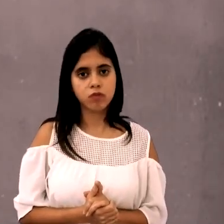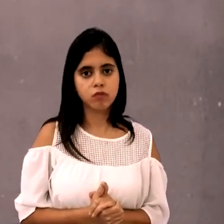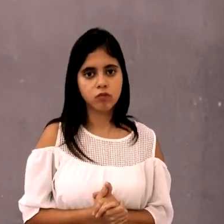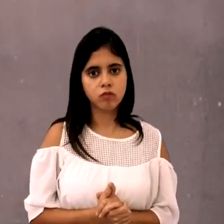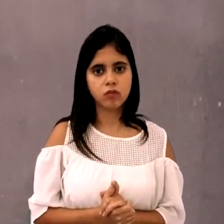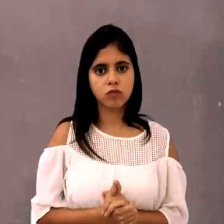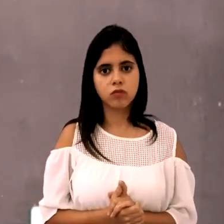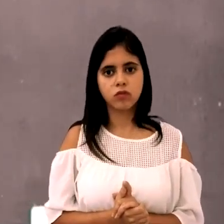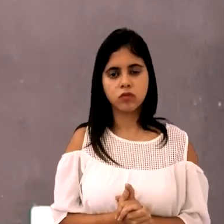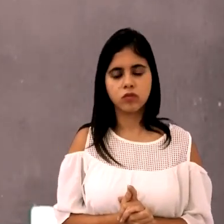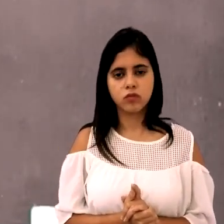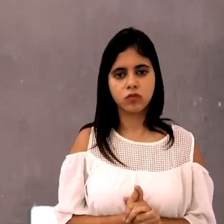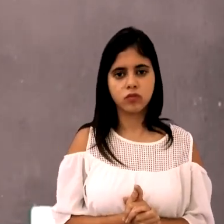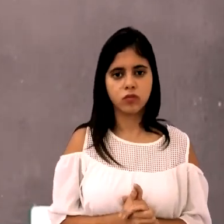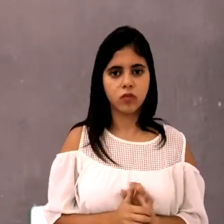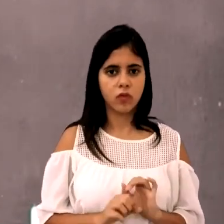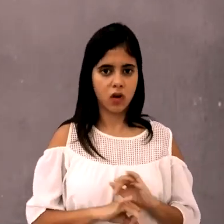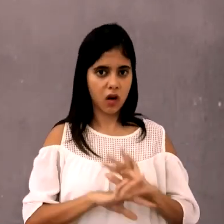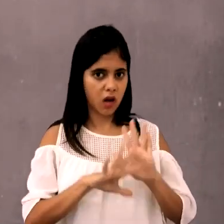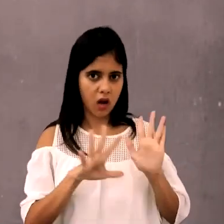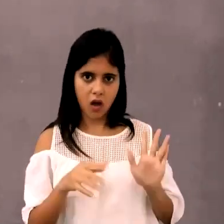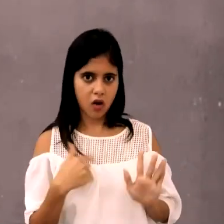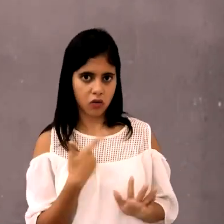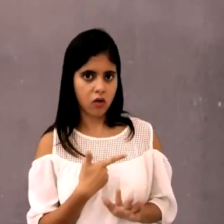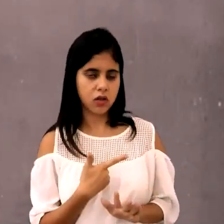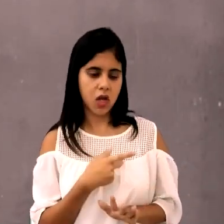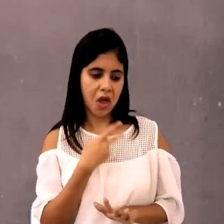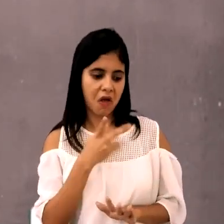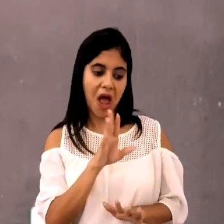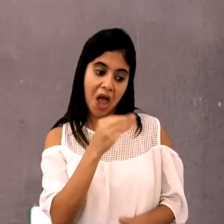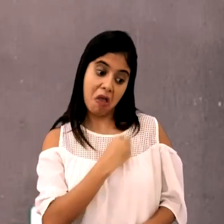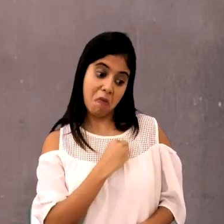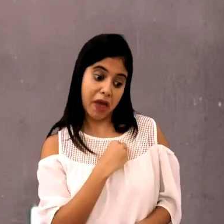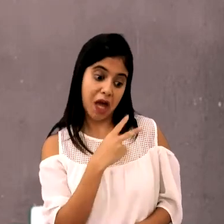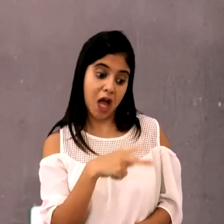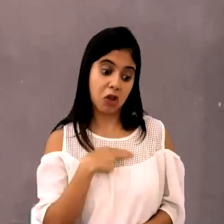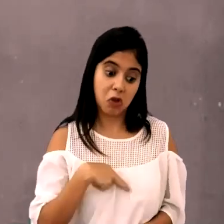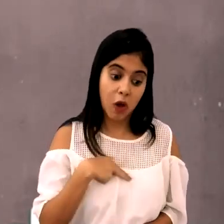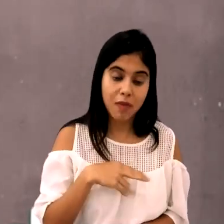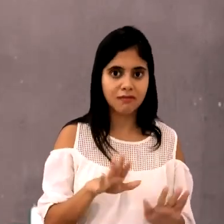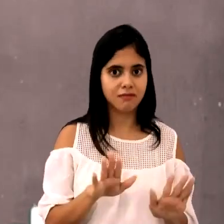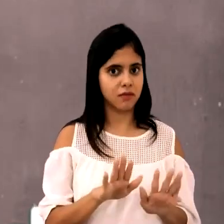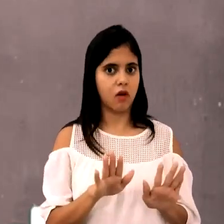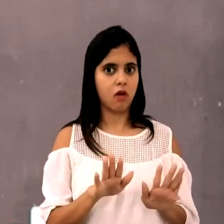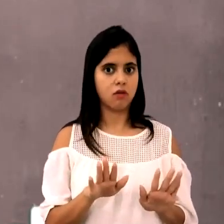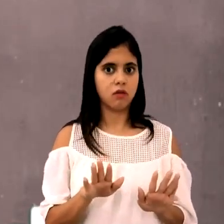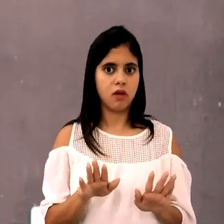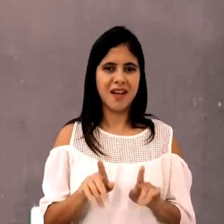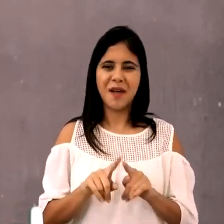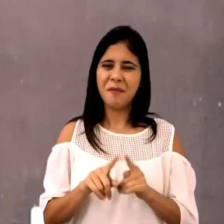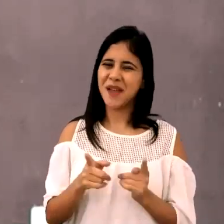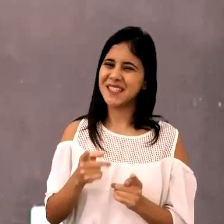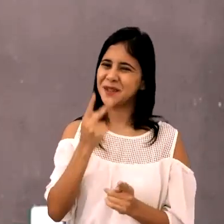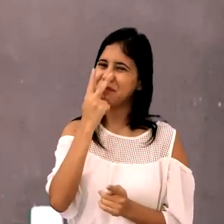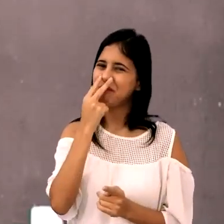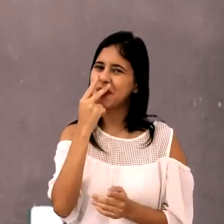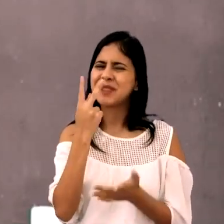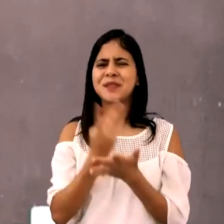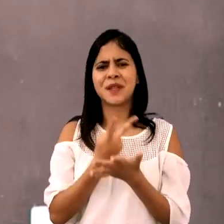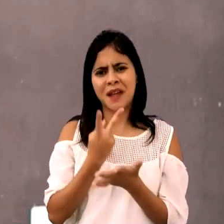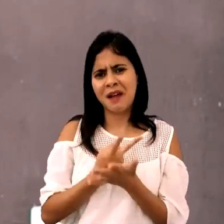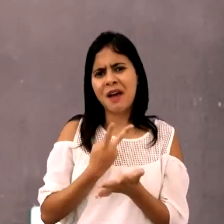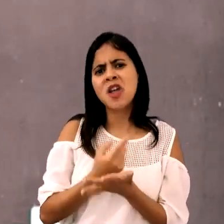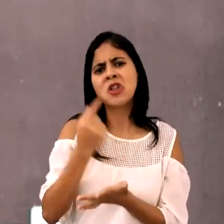É claro que a gente aqui não pode afirmar o que Deus não afirmou, com clareza. Mas essas intenções de Noemi não aparentam